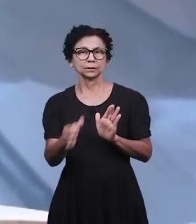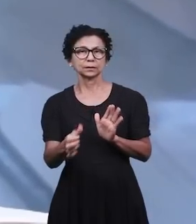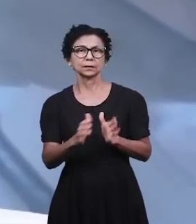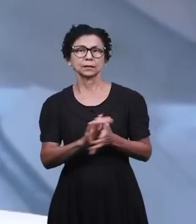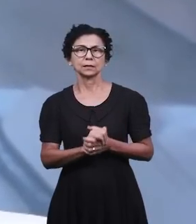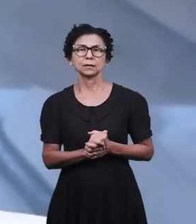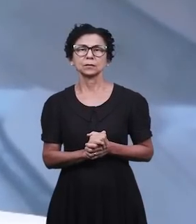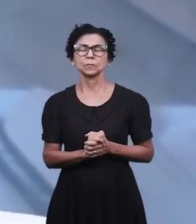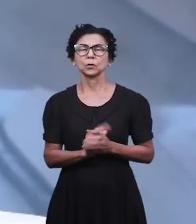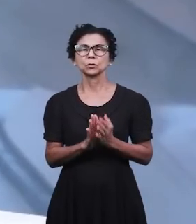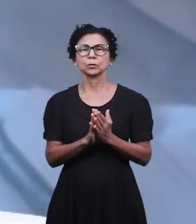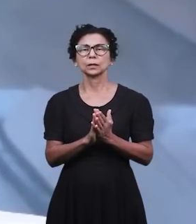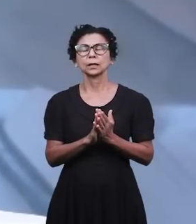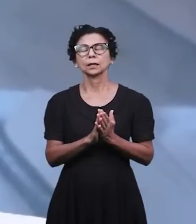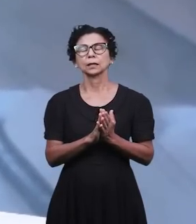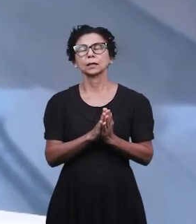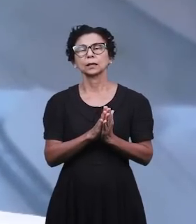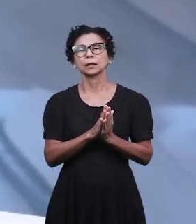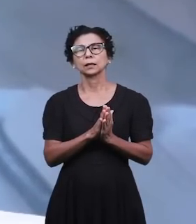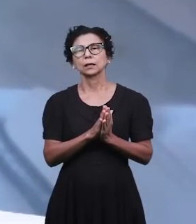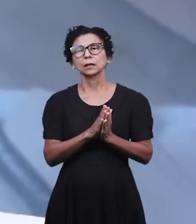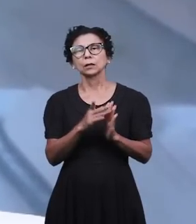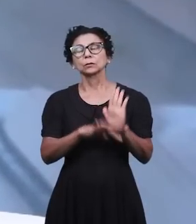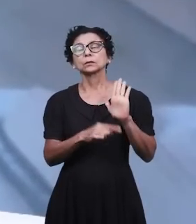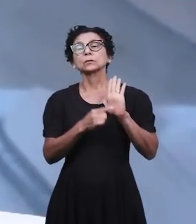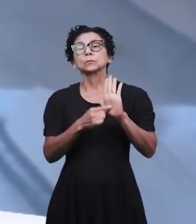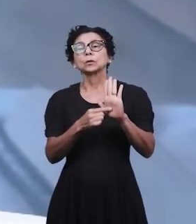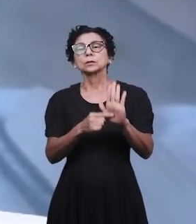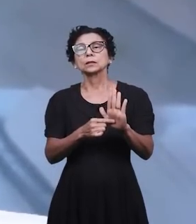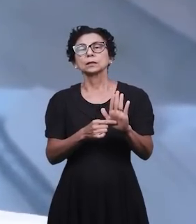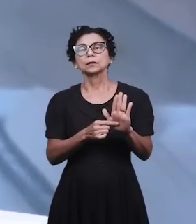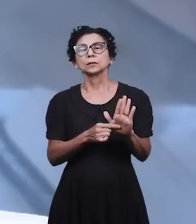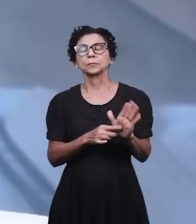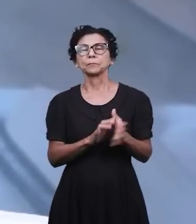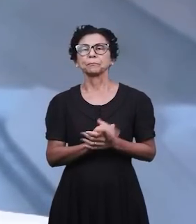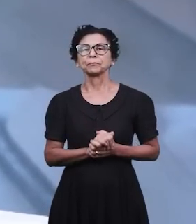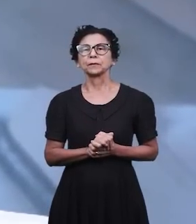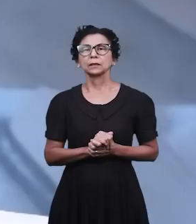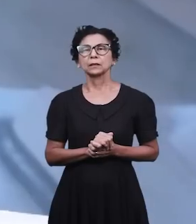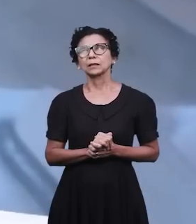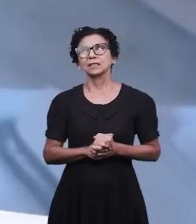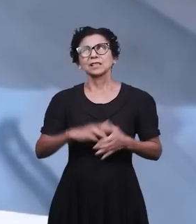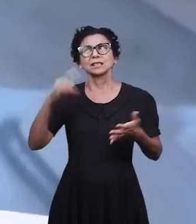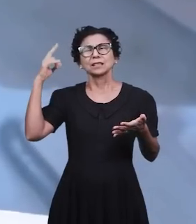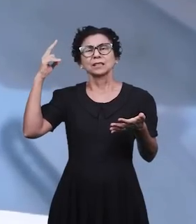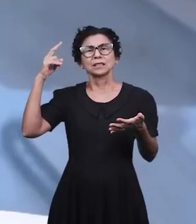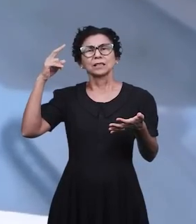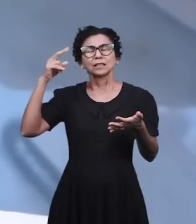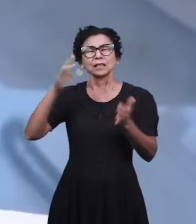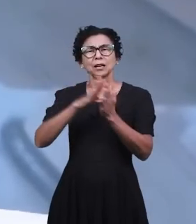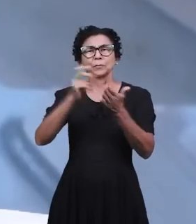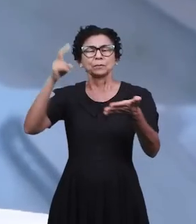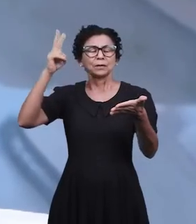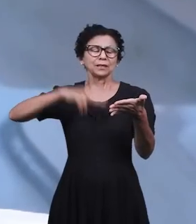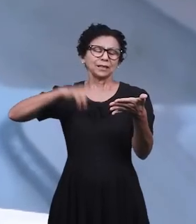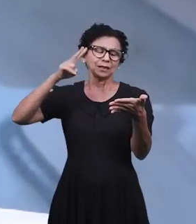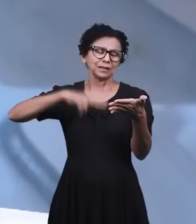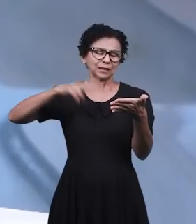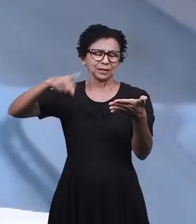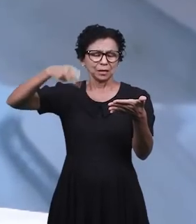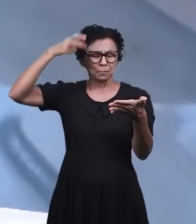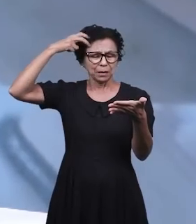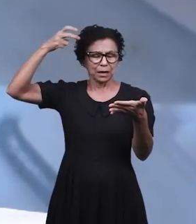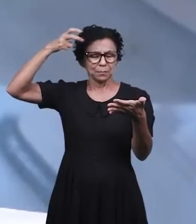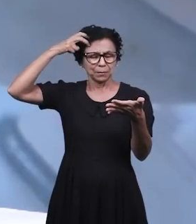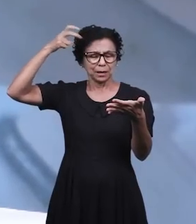no decorrer dos séculos, é que o cristianismo tem morrido exatamente por causa da letra. É muita letra, essa